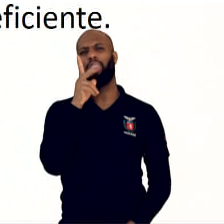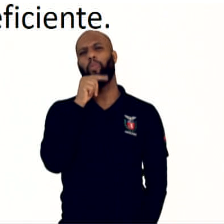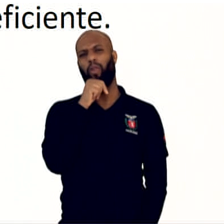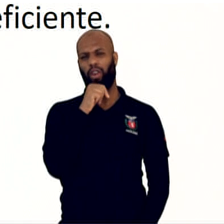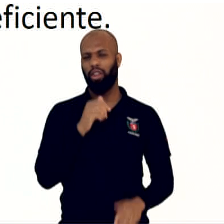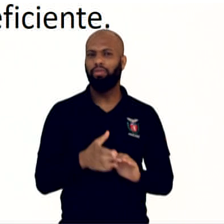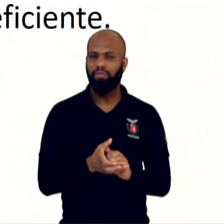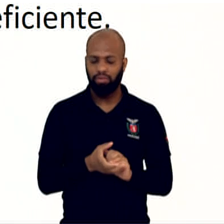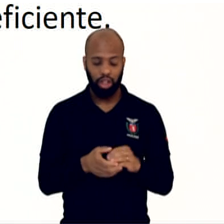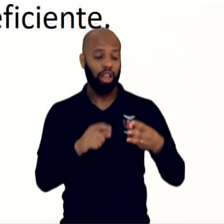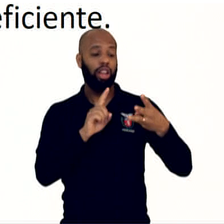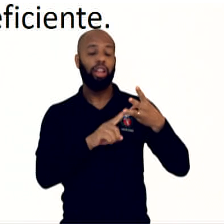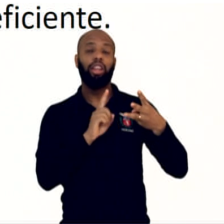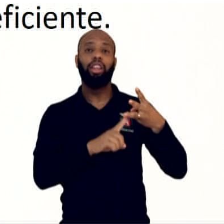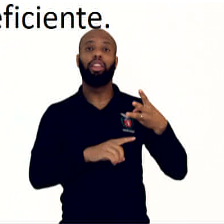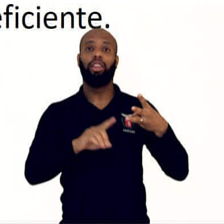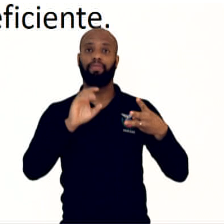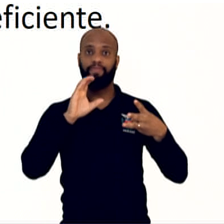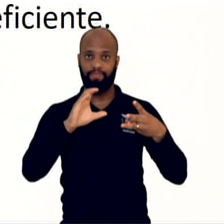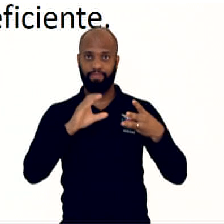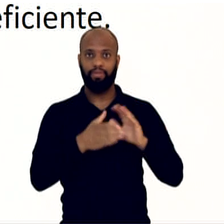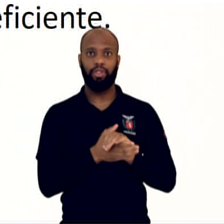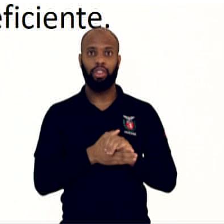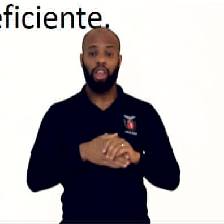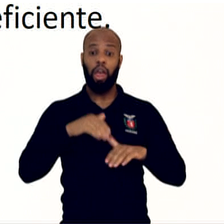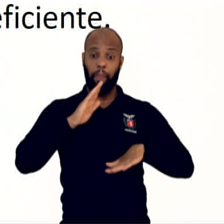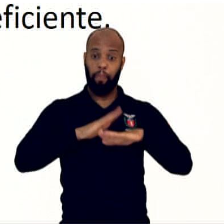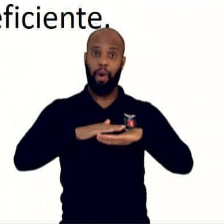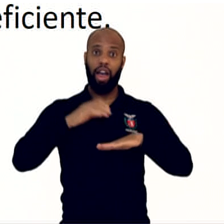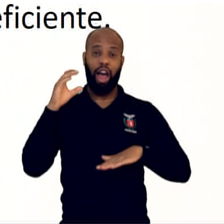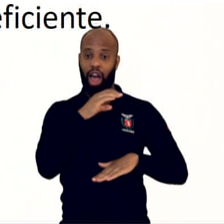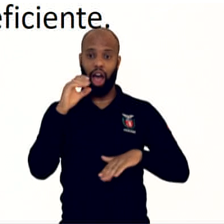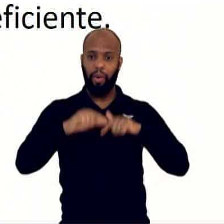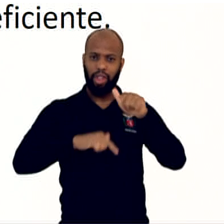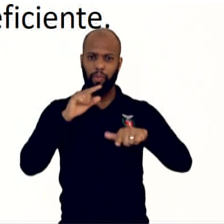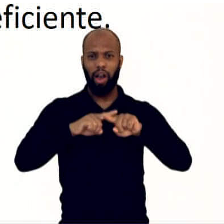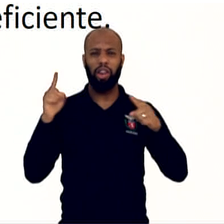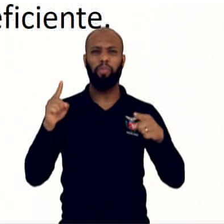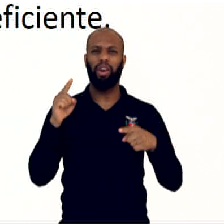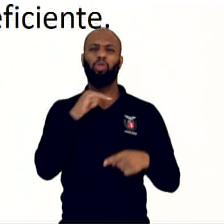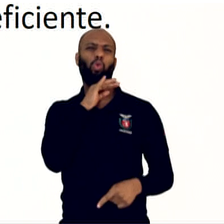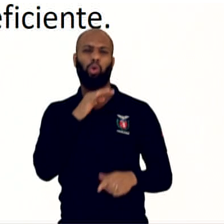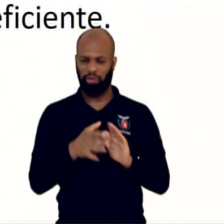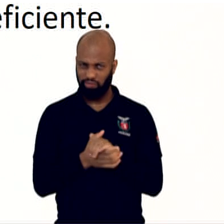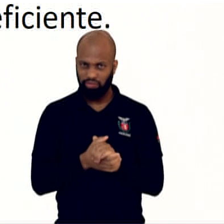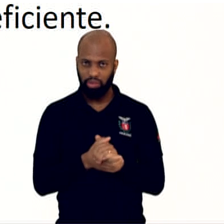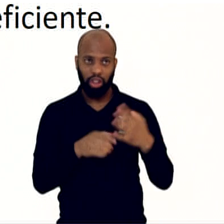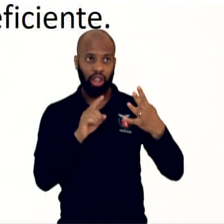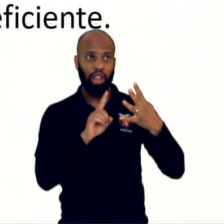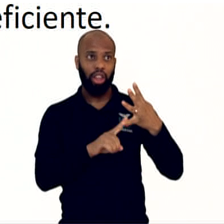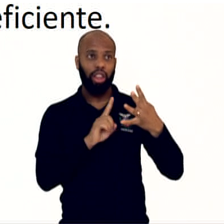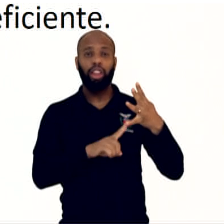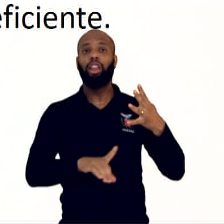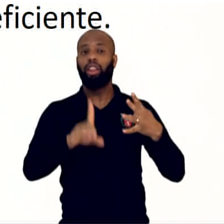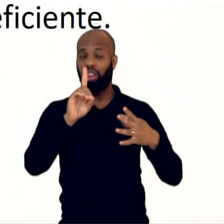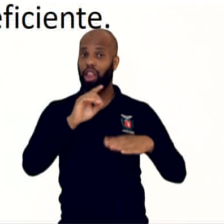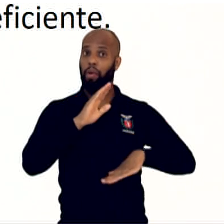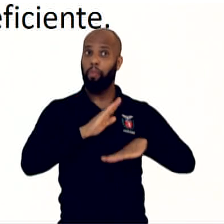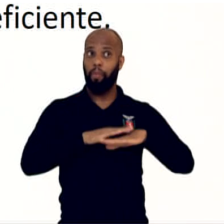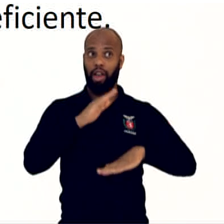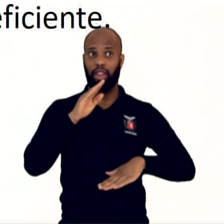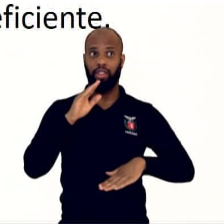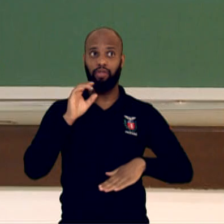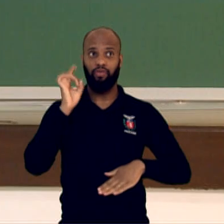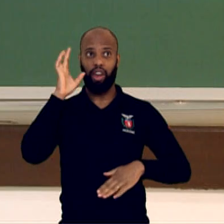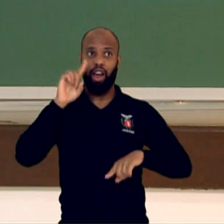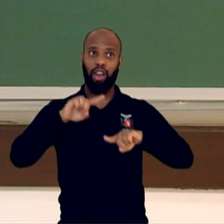eficiente. Facilitar o trabalho, deixando mais rápido e menos eficiente. Ou letra D, facilitar o trabalho, deixando menos rápido e